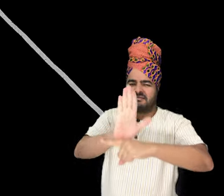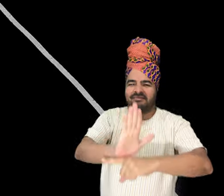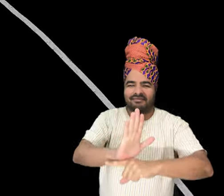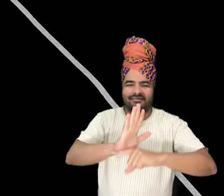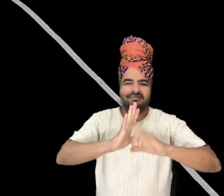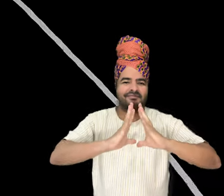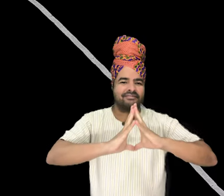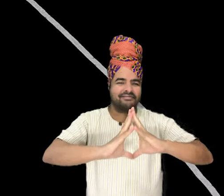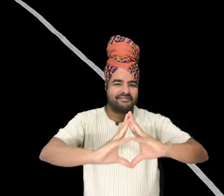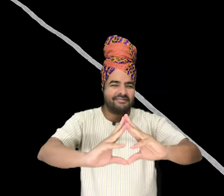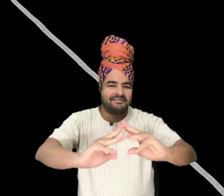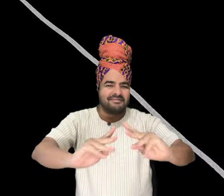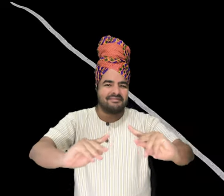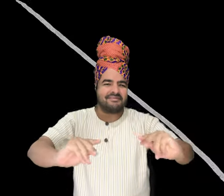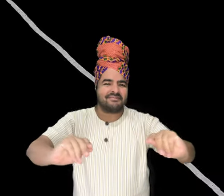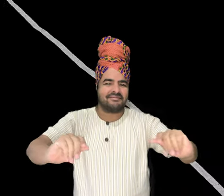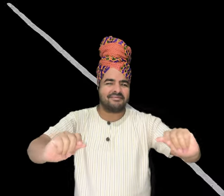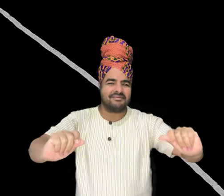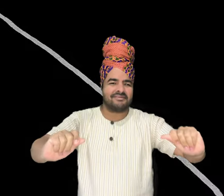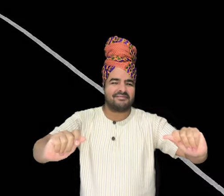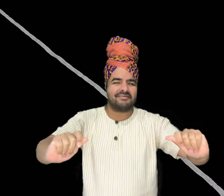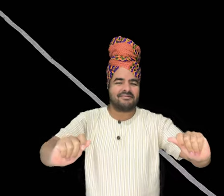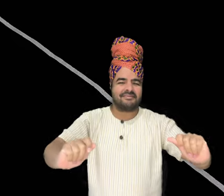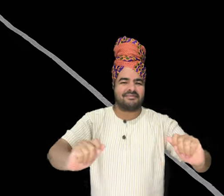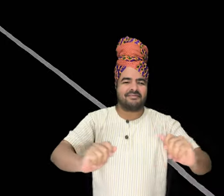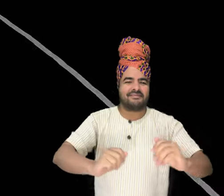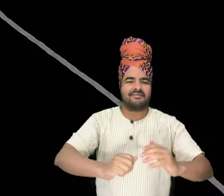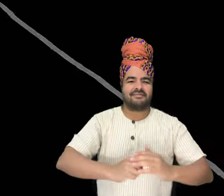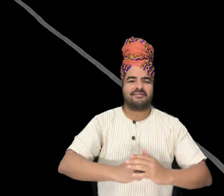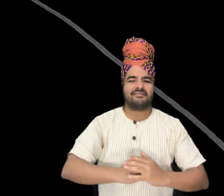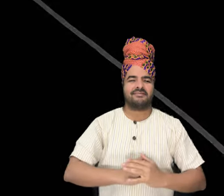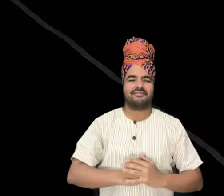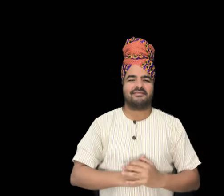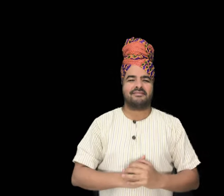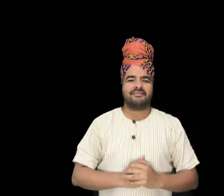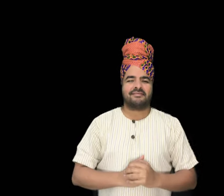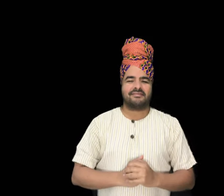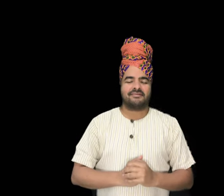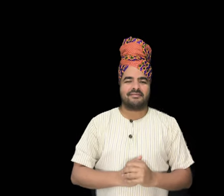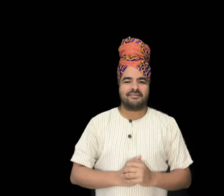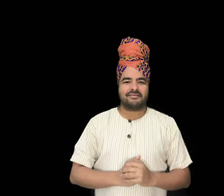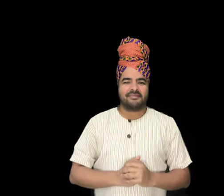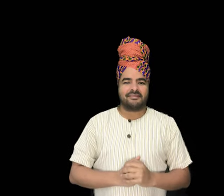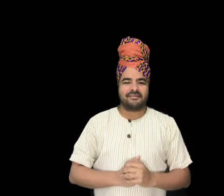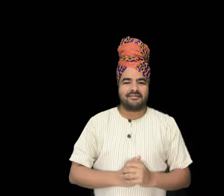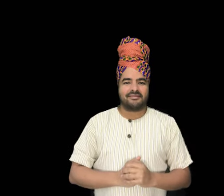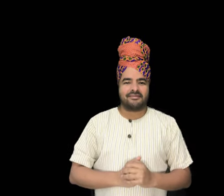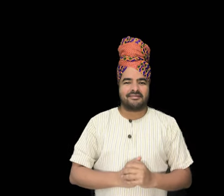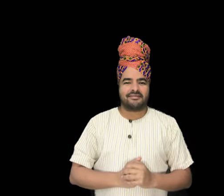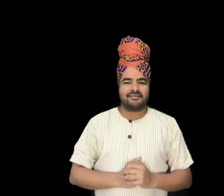para me curar o menino correndo de braços abertos em direção a linha do Horizonte